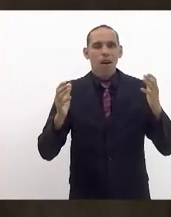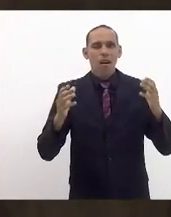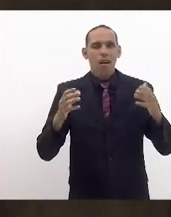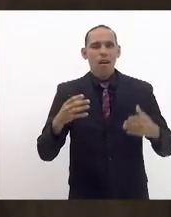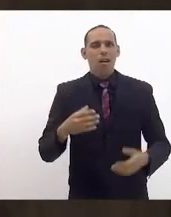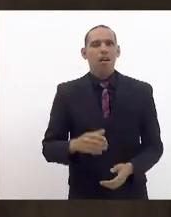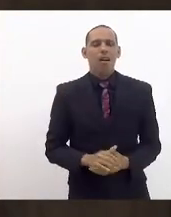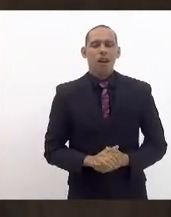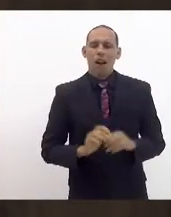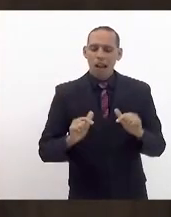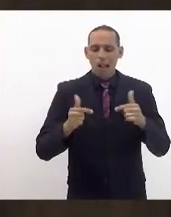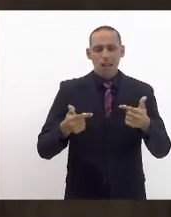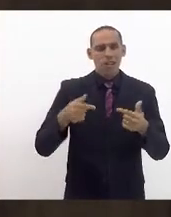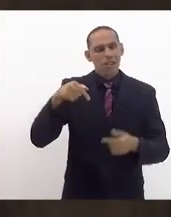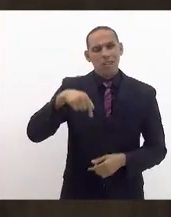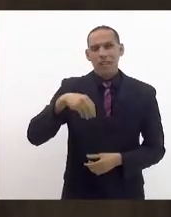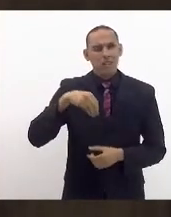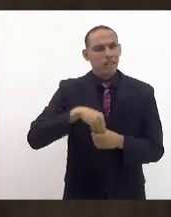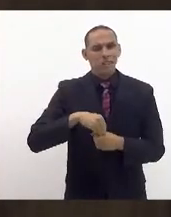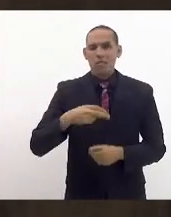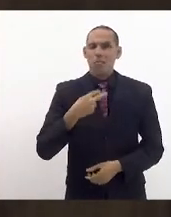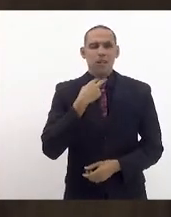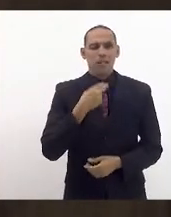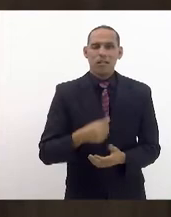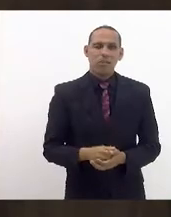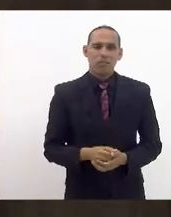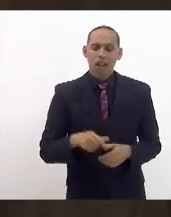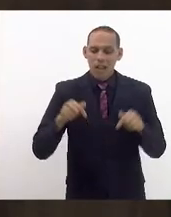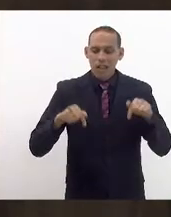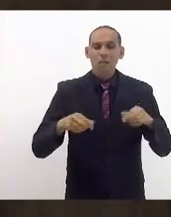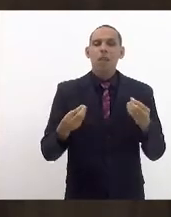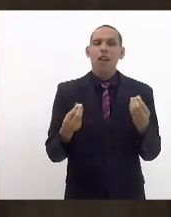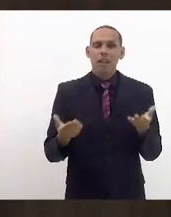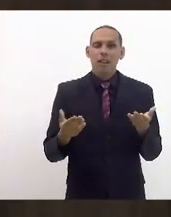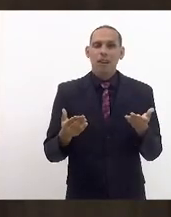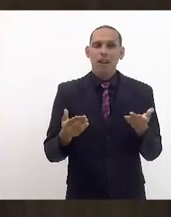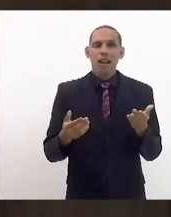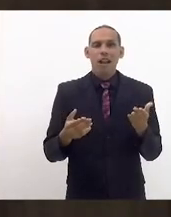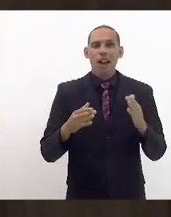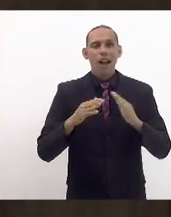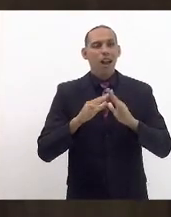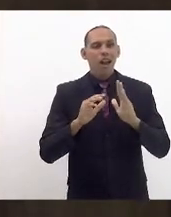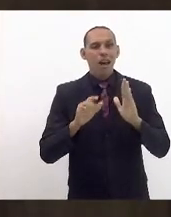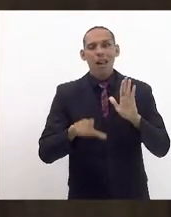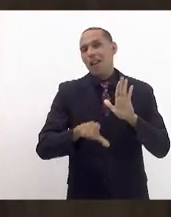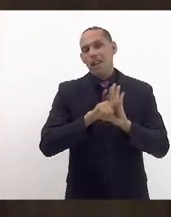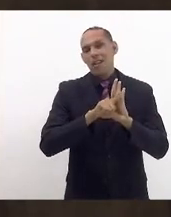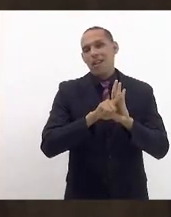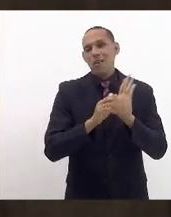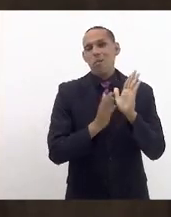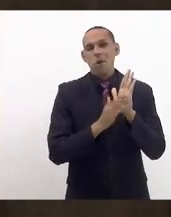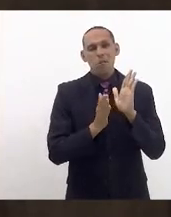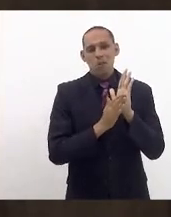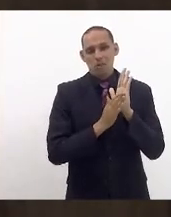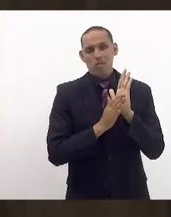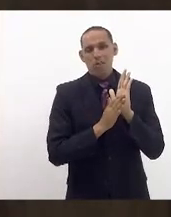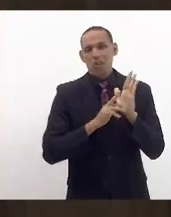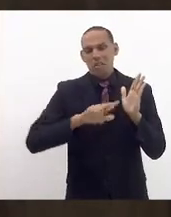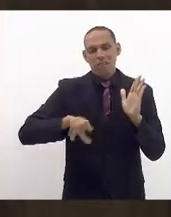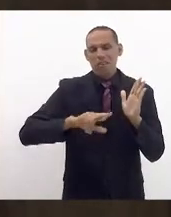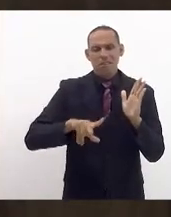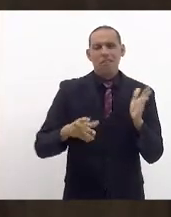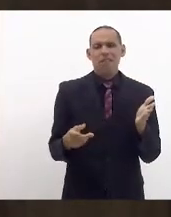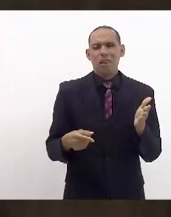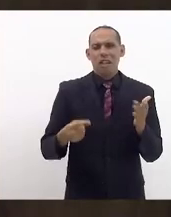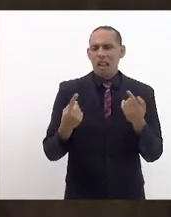deveria existir aqui dentro da casa. Né, aqui dentro da casa é uma casa de leis, uma casa de proposições, e não uma casa